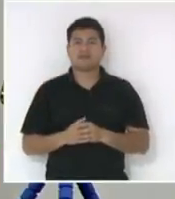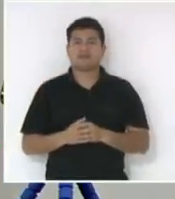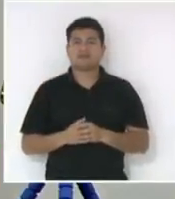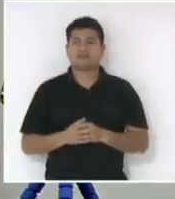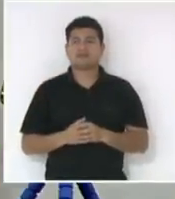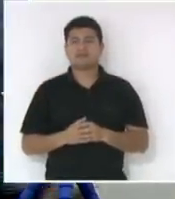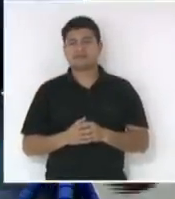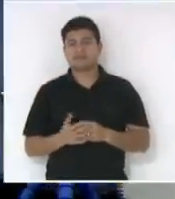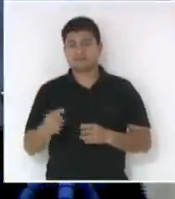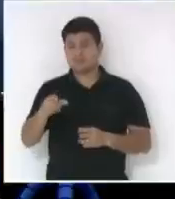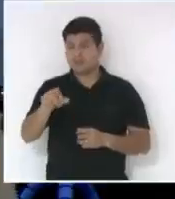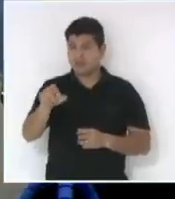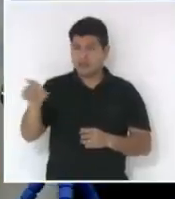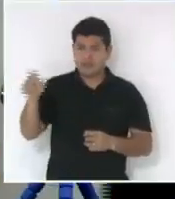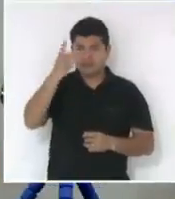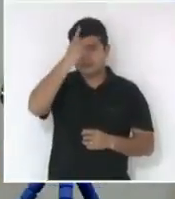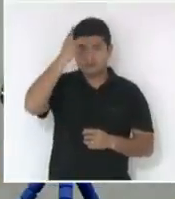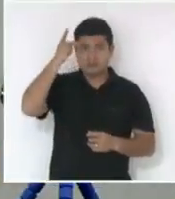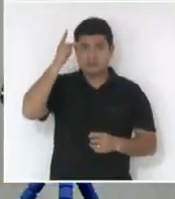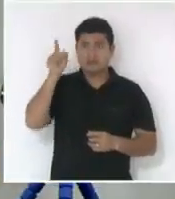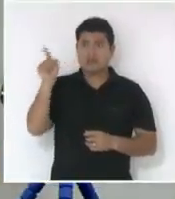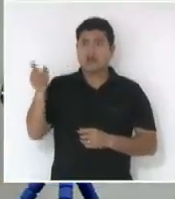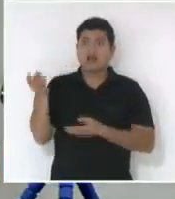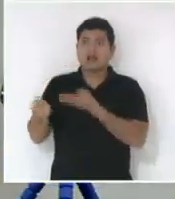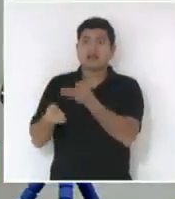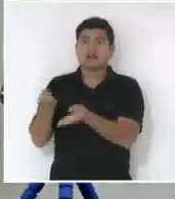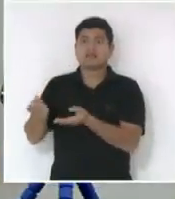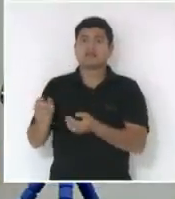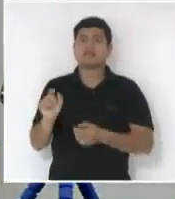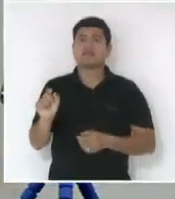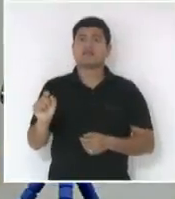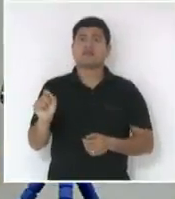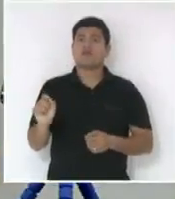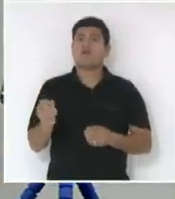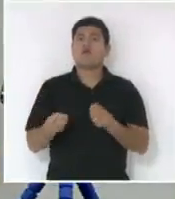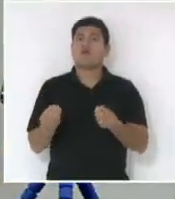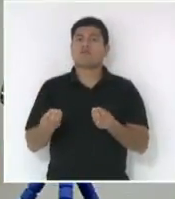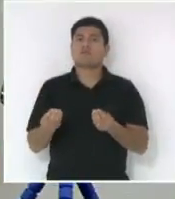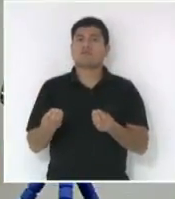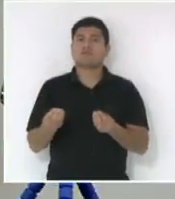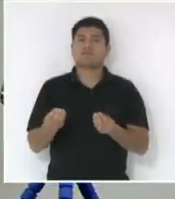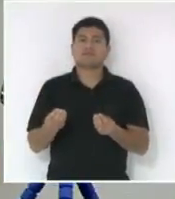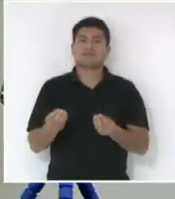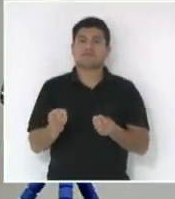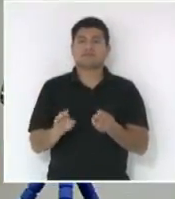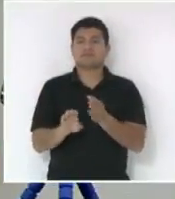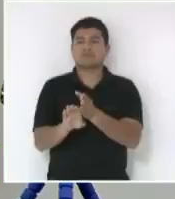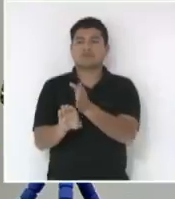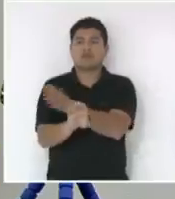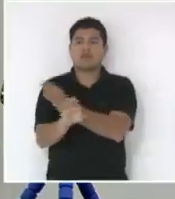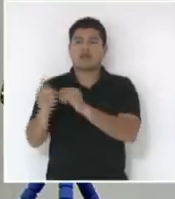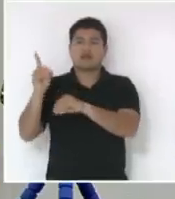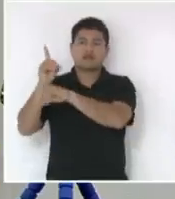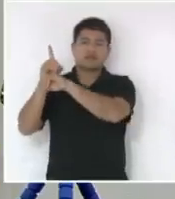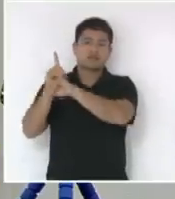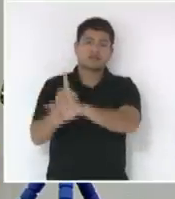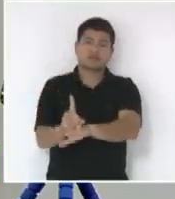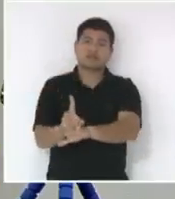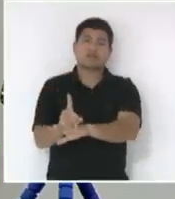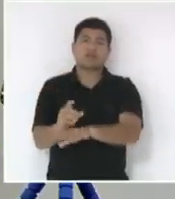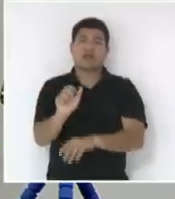Essas pessoas eram atendidas pela ASA, como são hoje ainda, da Arquidiocesana. É um lugar